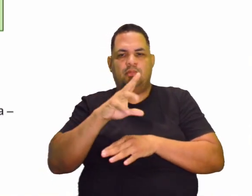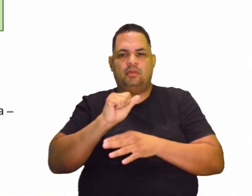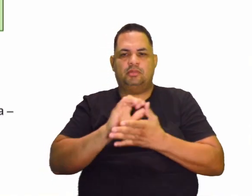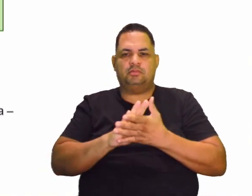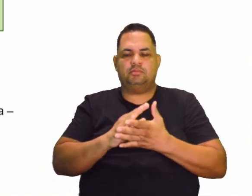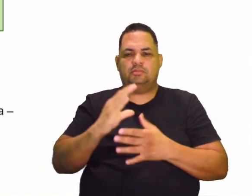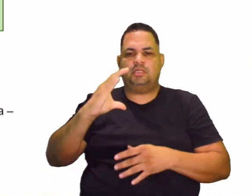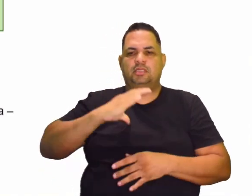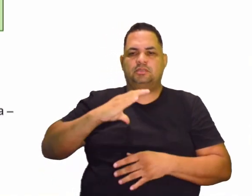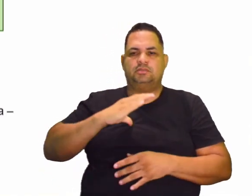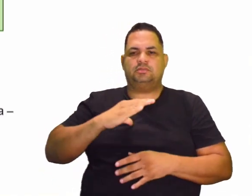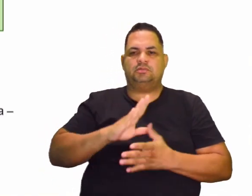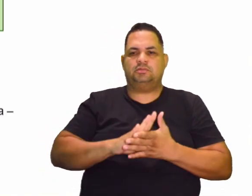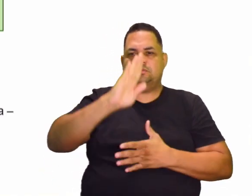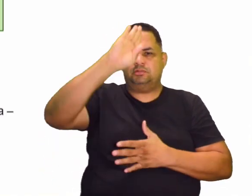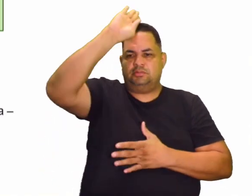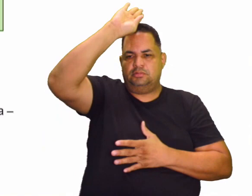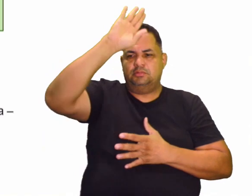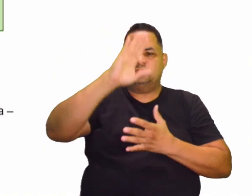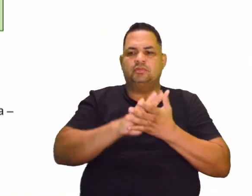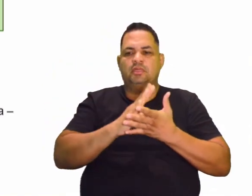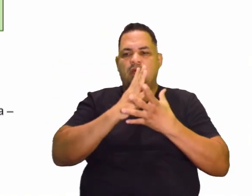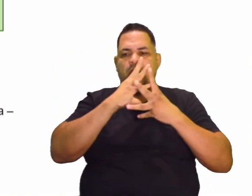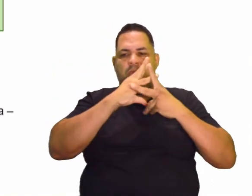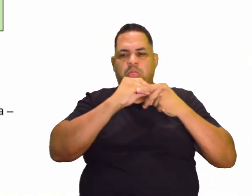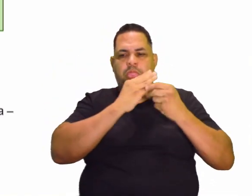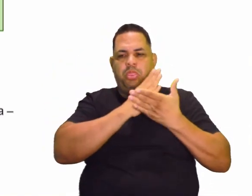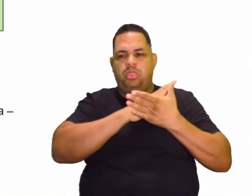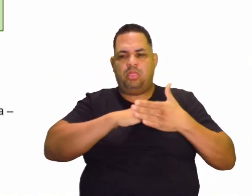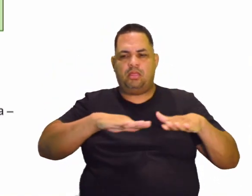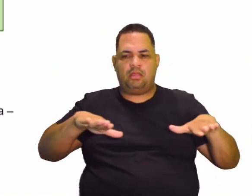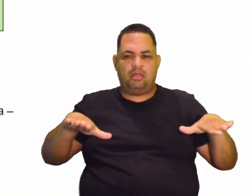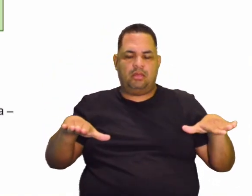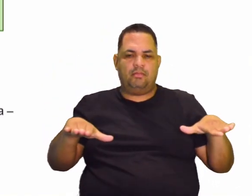foi destruída pelo vulcão